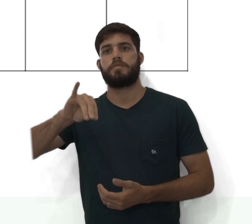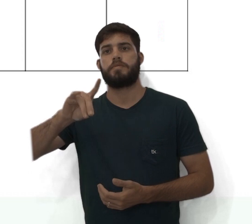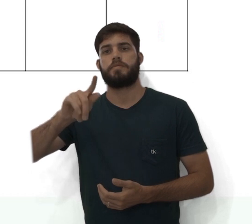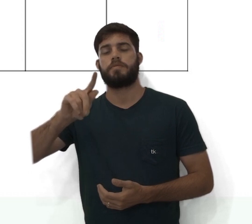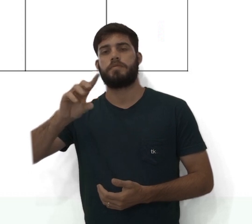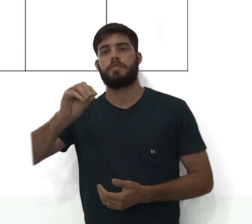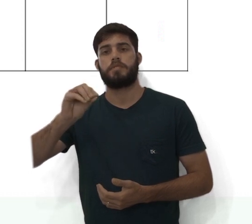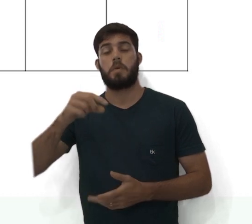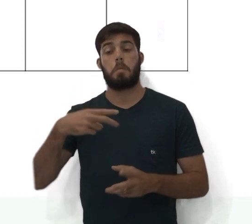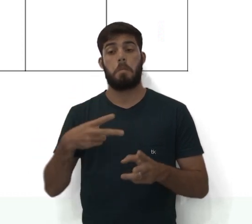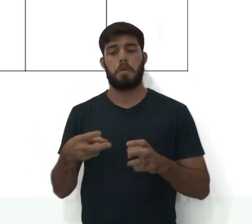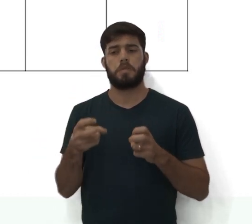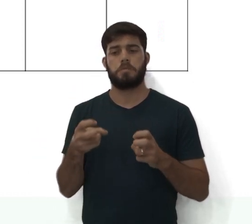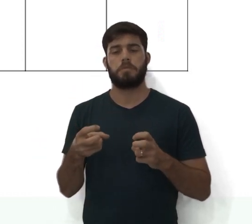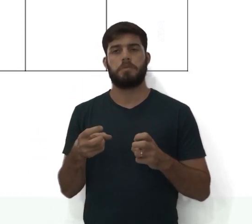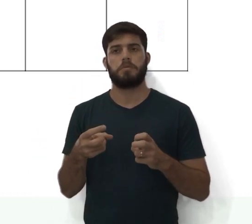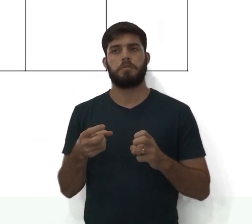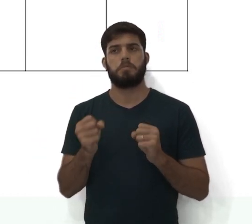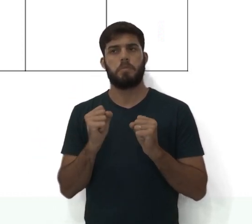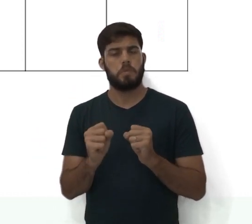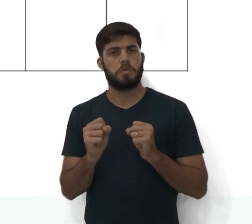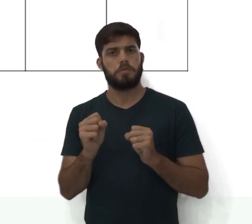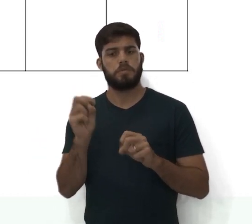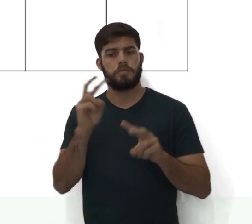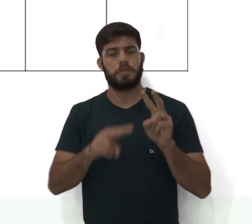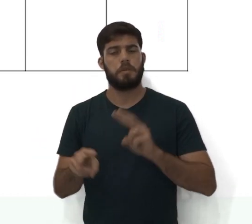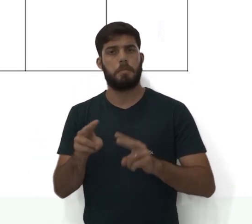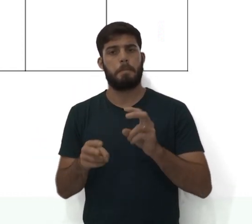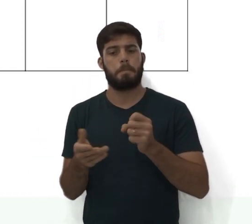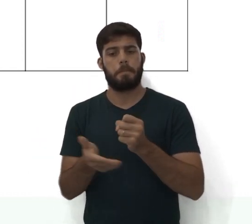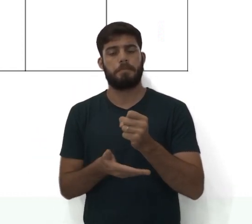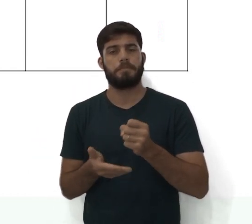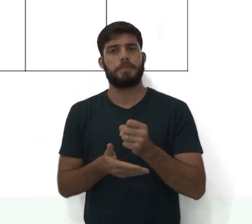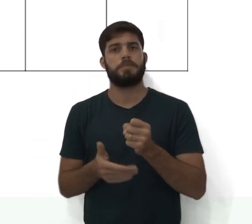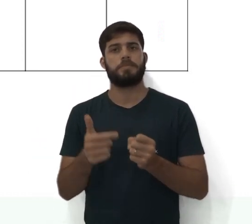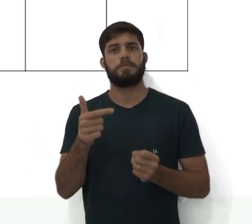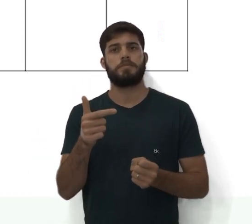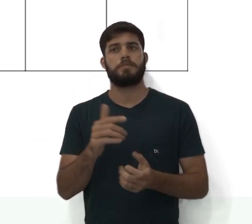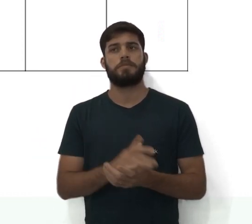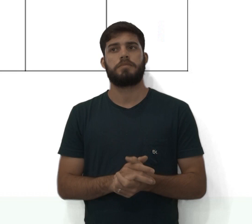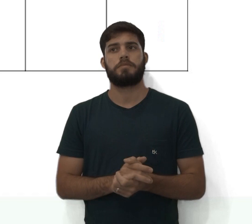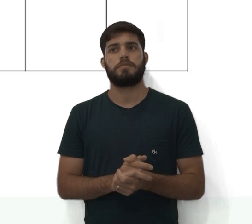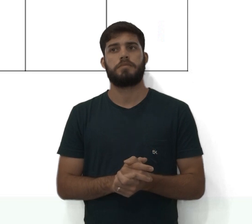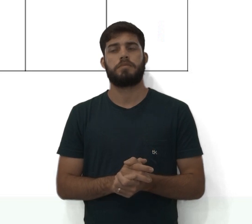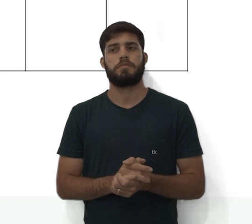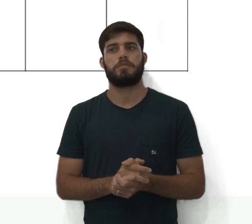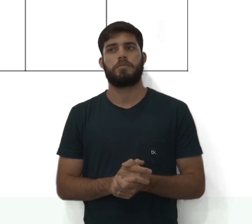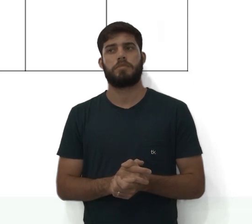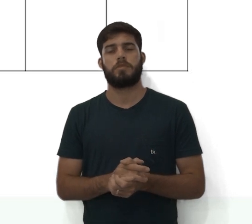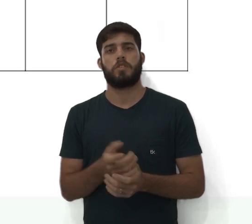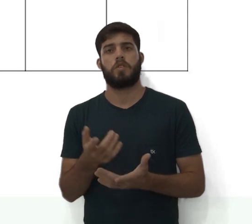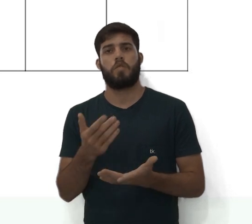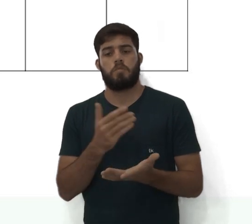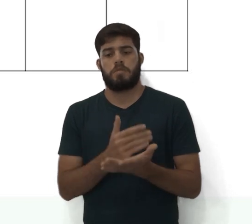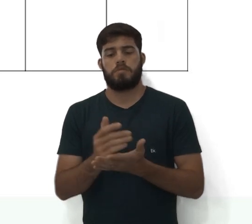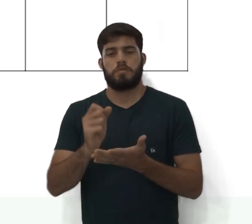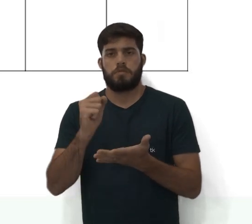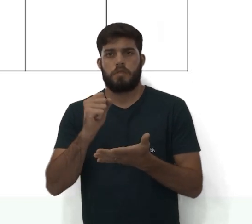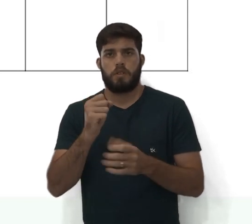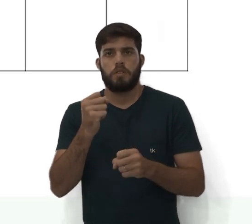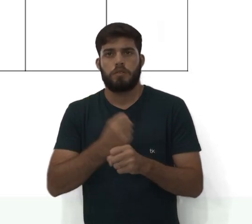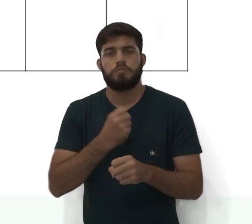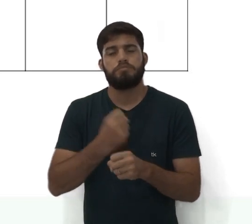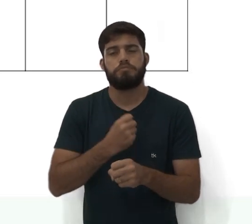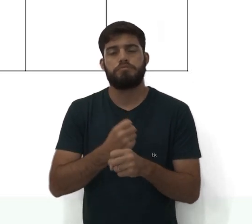seus bonecos usando potências de base 2 e começou a construir uma tabela quando foi interrompido por um cliente.